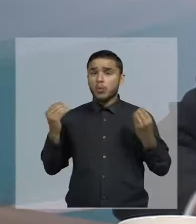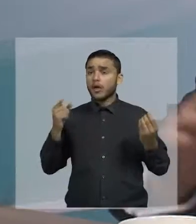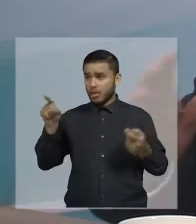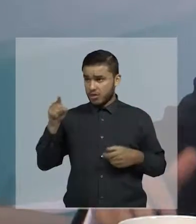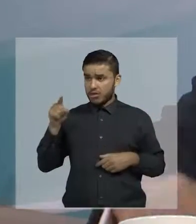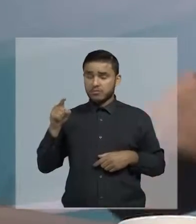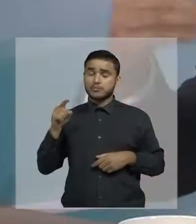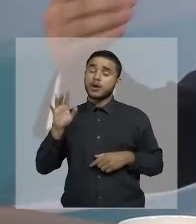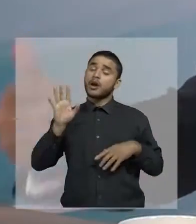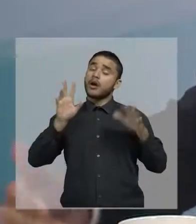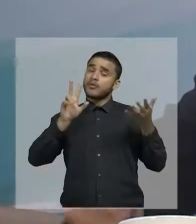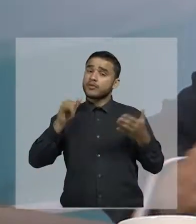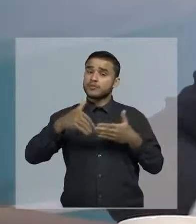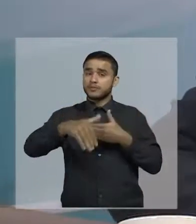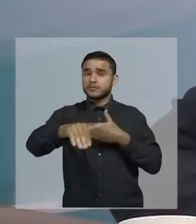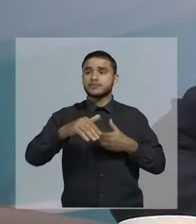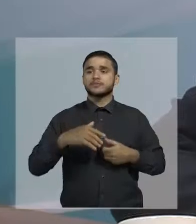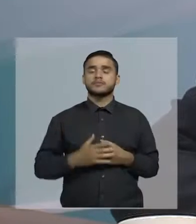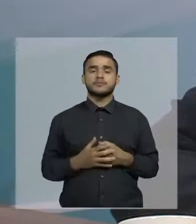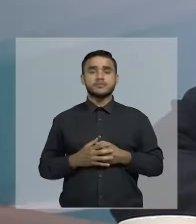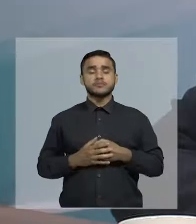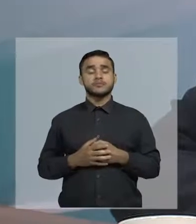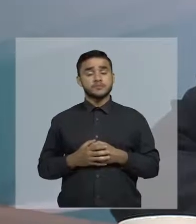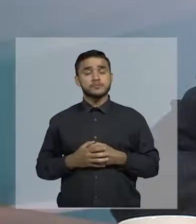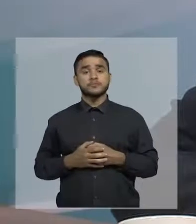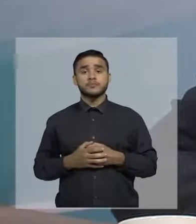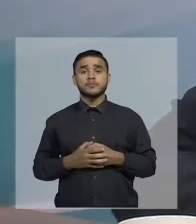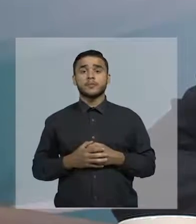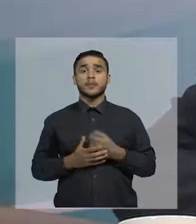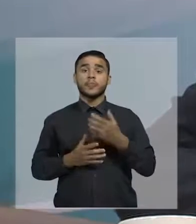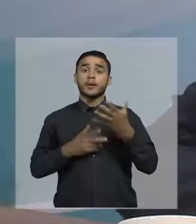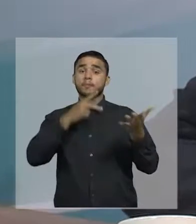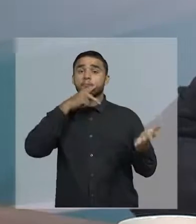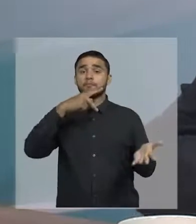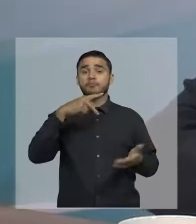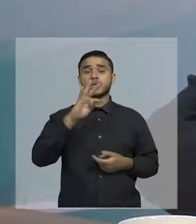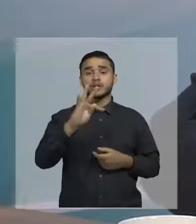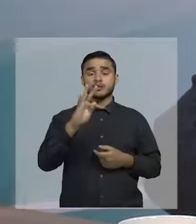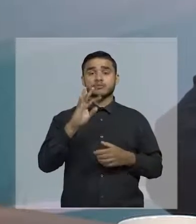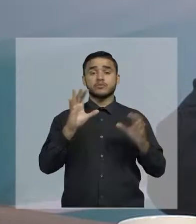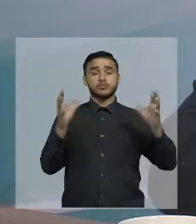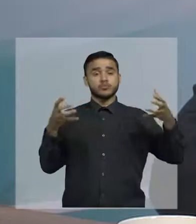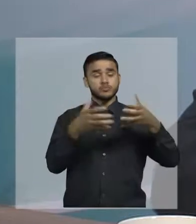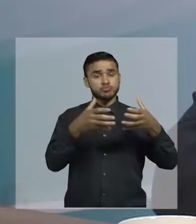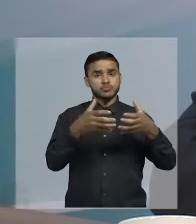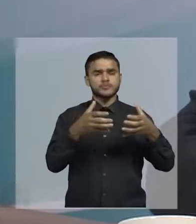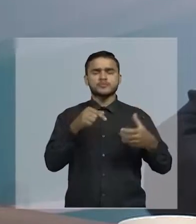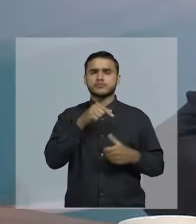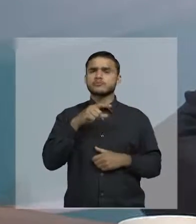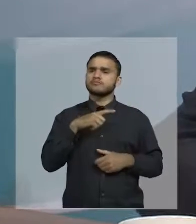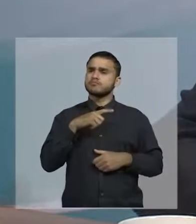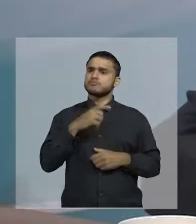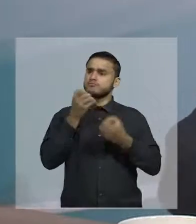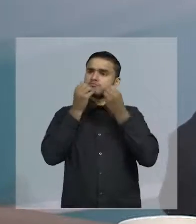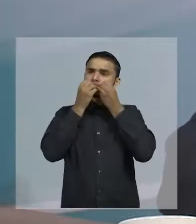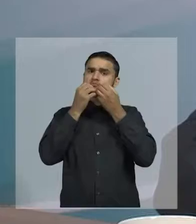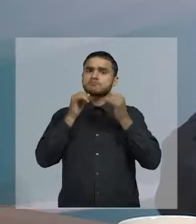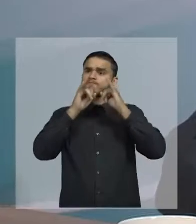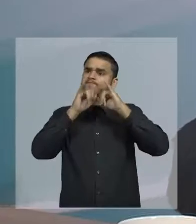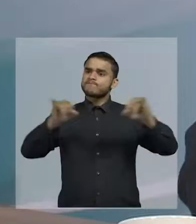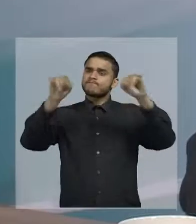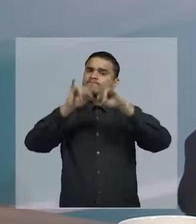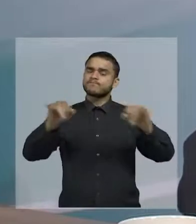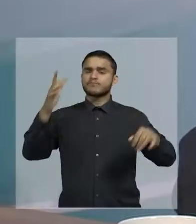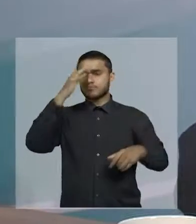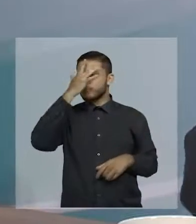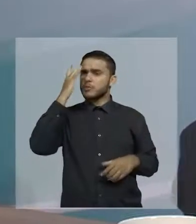eu imagino que nós ainda iremos ver no passo seguinte, o PT ele detém uma penetração